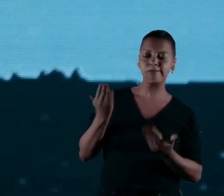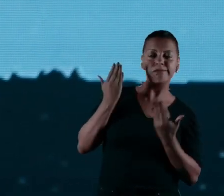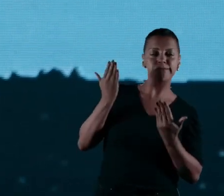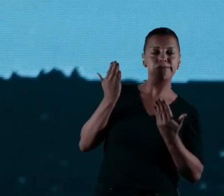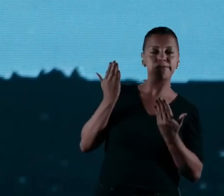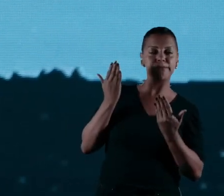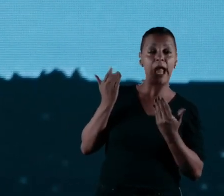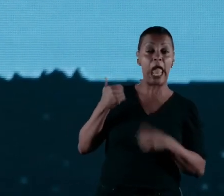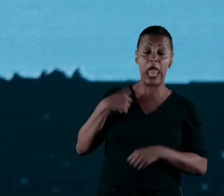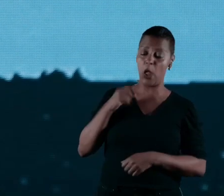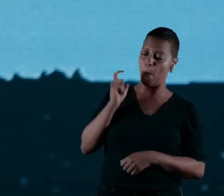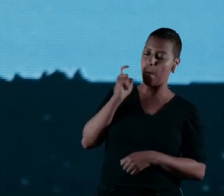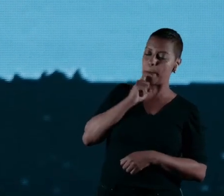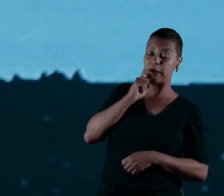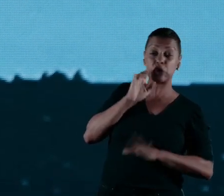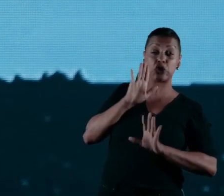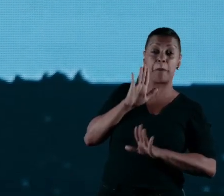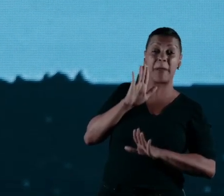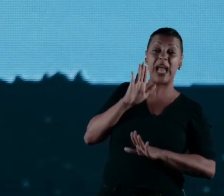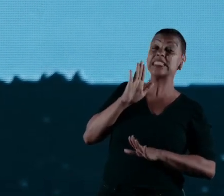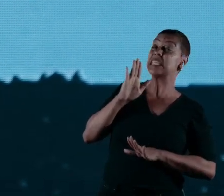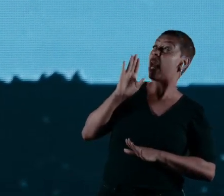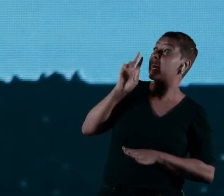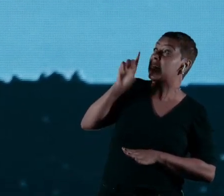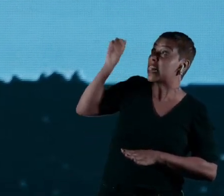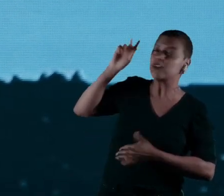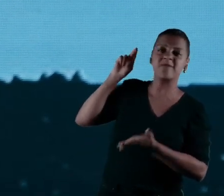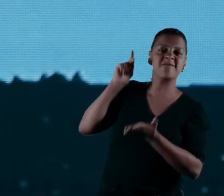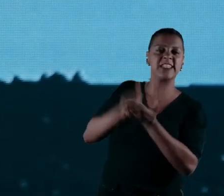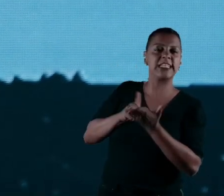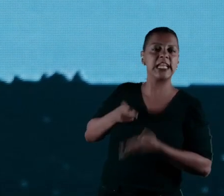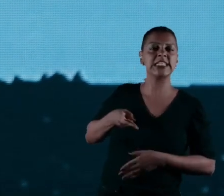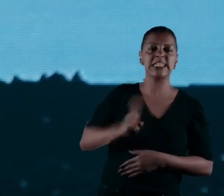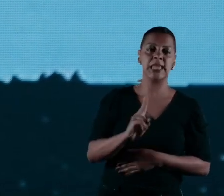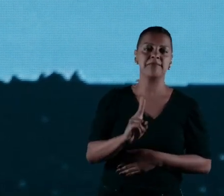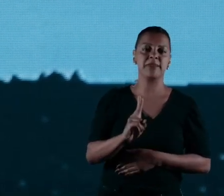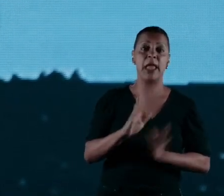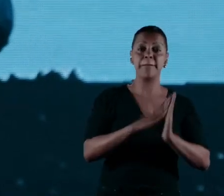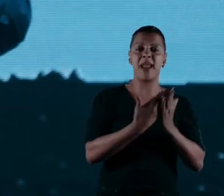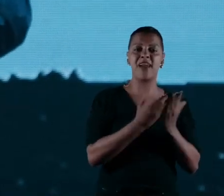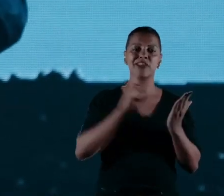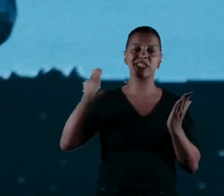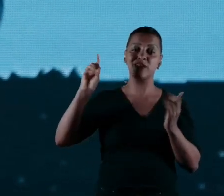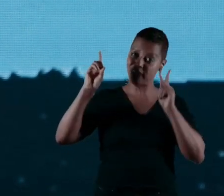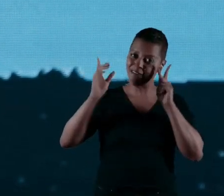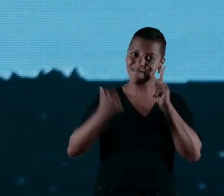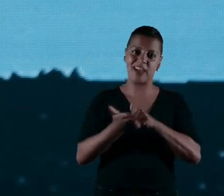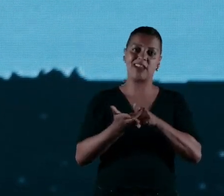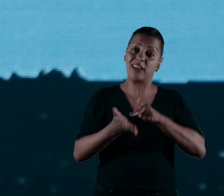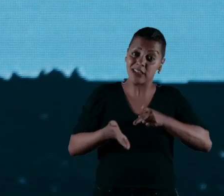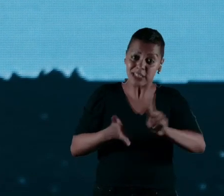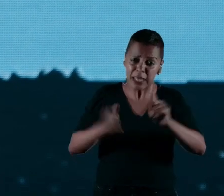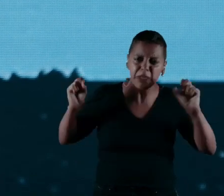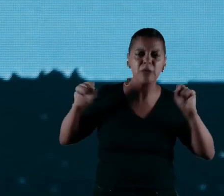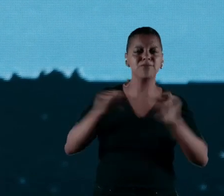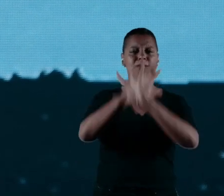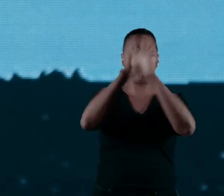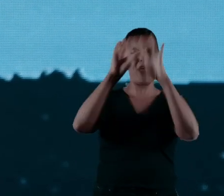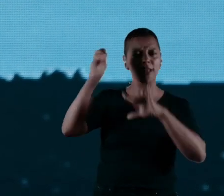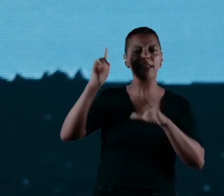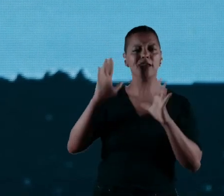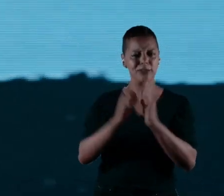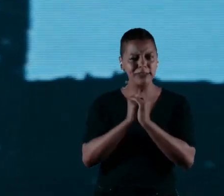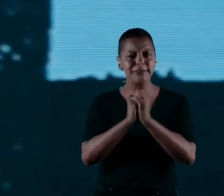eu mentiroso e o Senhor verdadeiro. A palavra de Deus é a verdade. Glória a Deus!